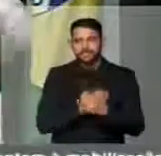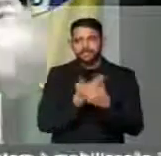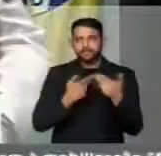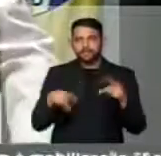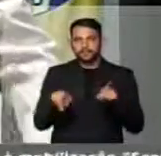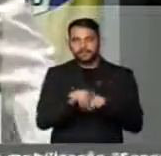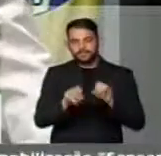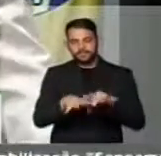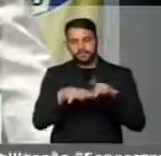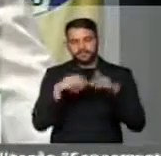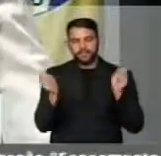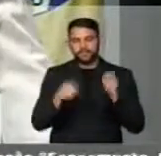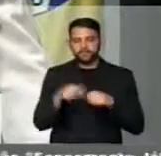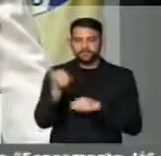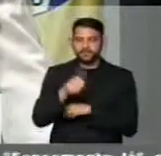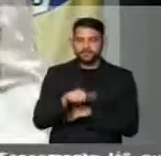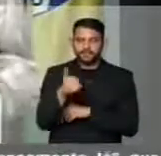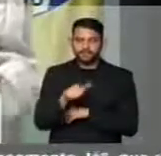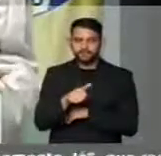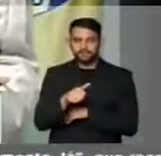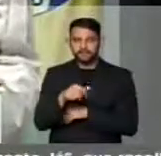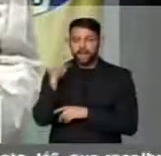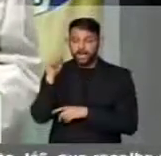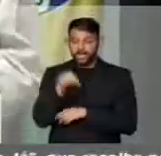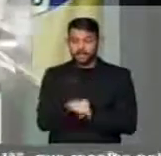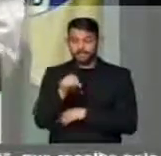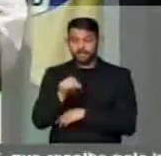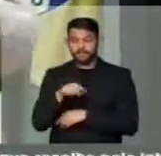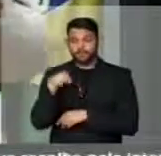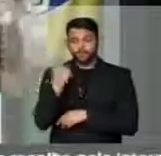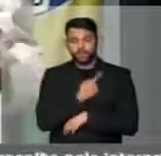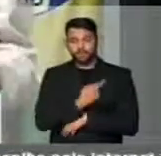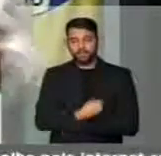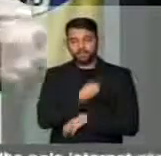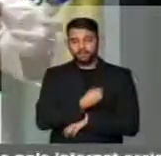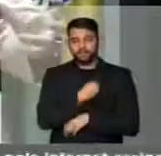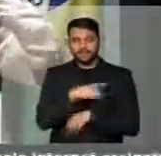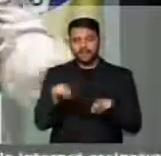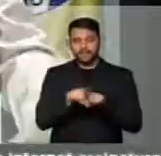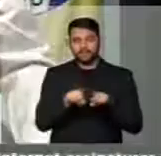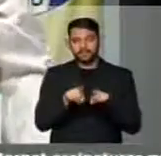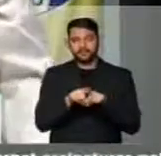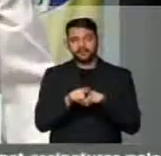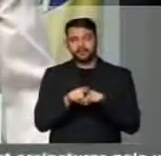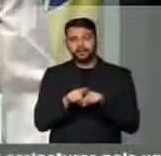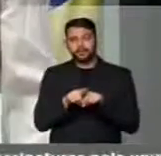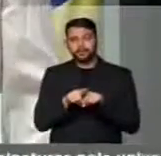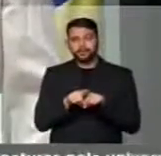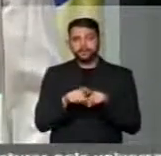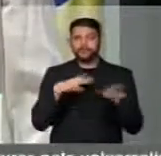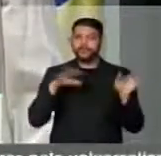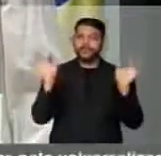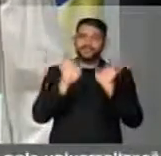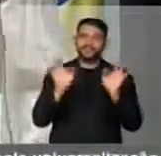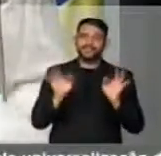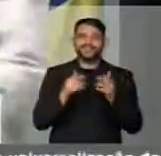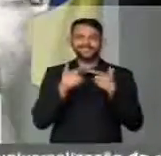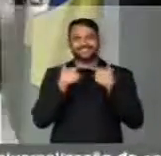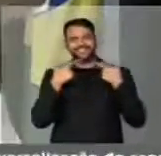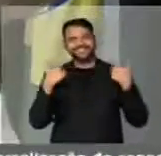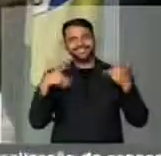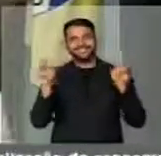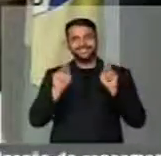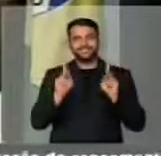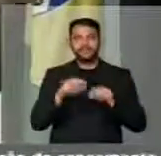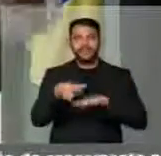este plenário pode avaliar. Aqui, nós estamos ainda num clube de falsa felicidade. As ruas